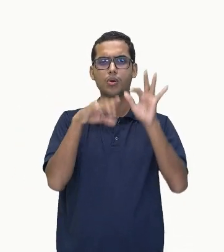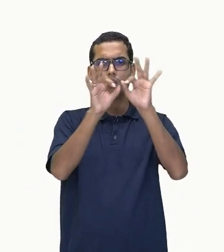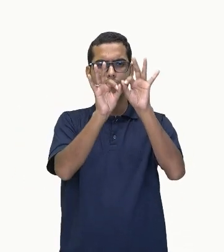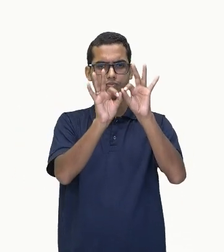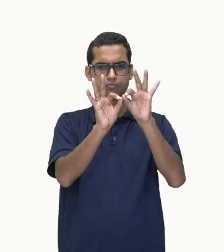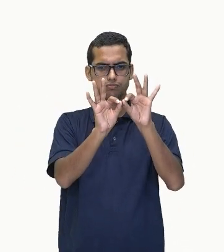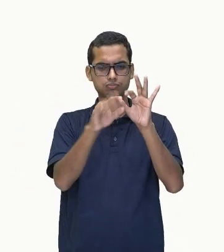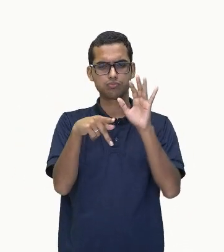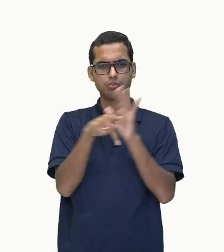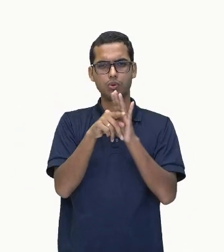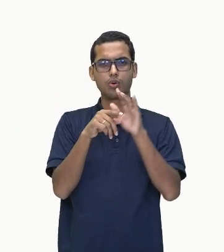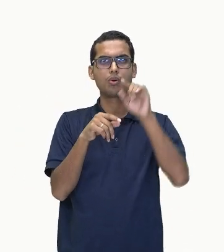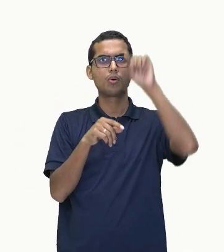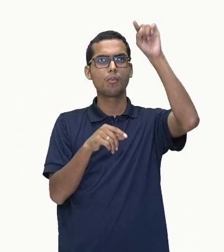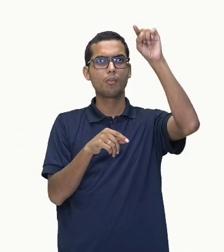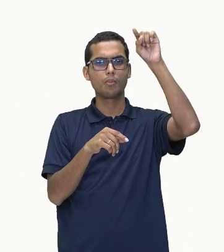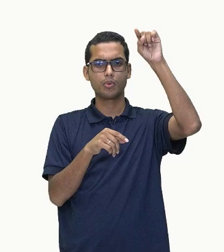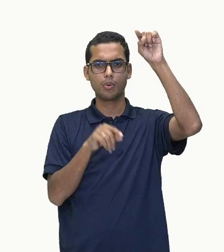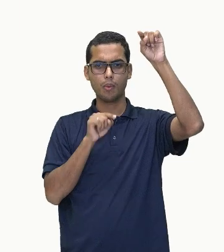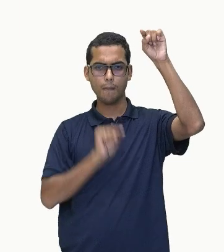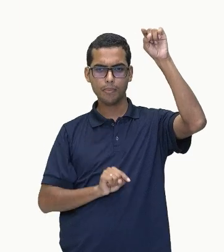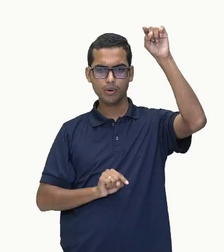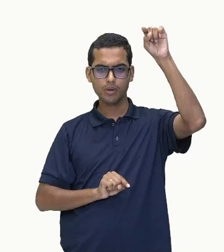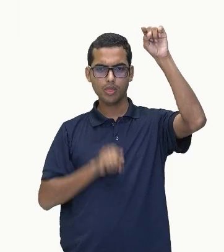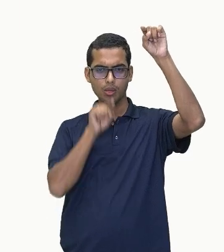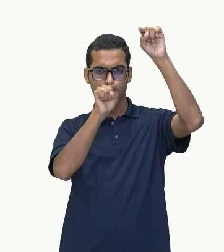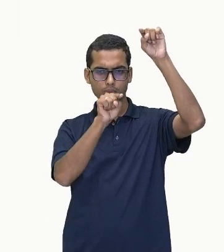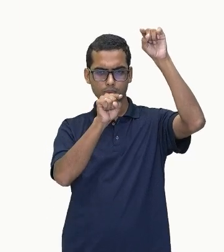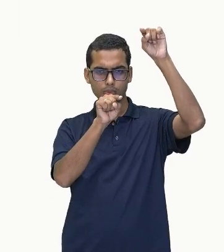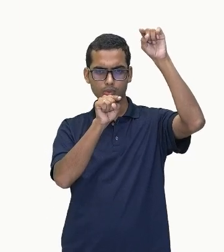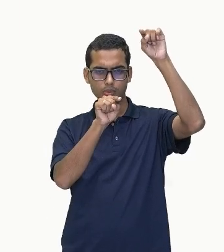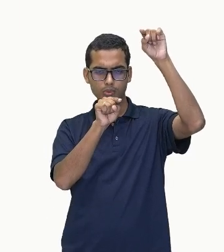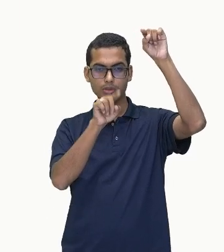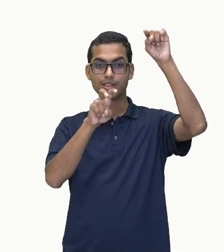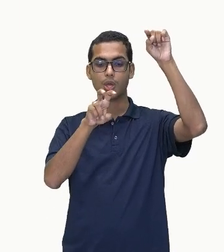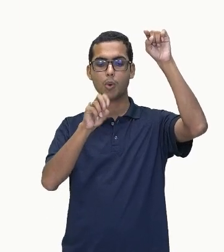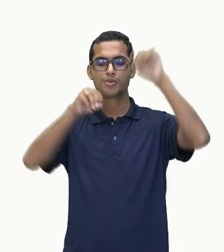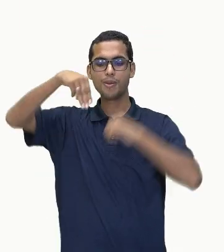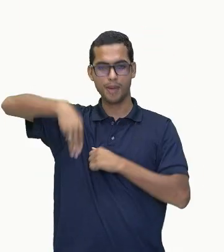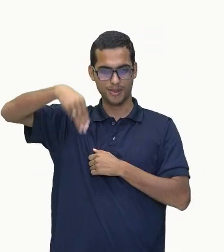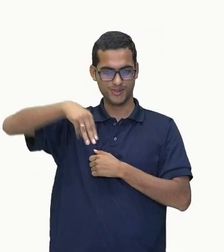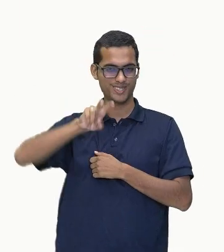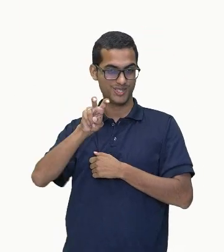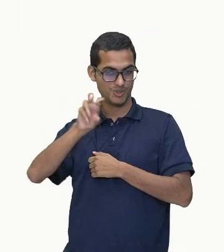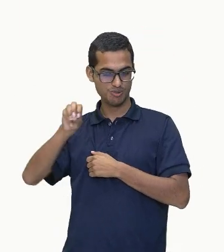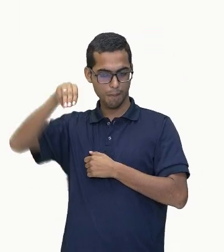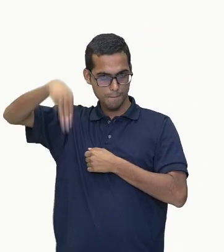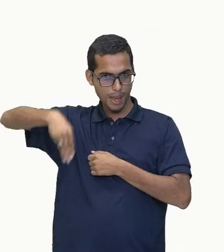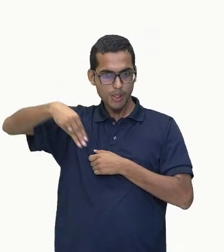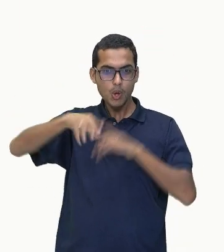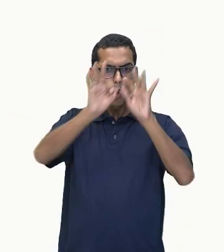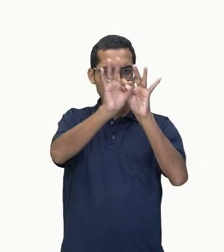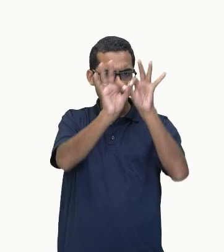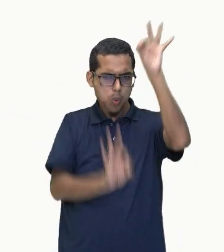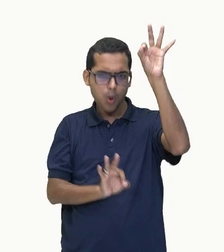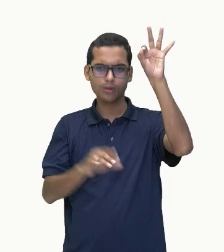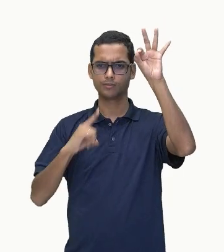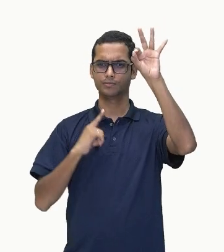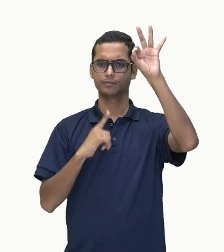daqui para cá, por exemplo, tem 50 centímetros, não, 50 metros, né? Daqui para cá tem 50